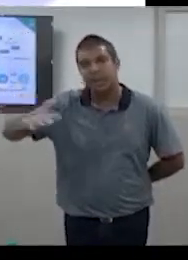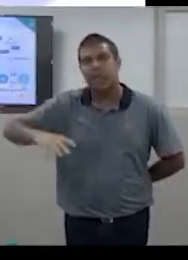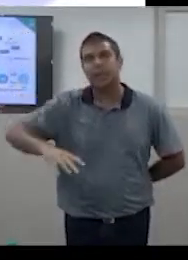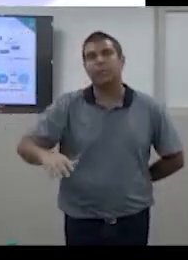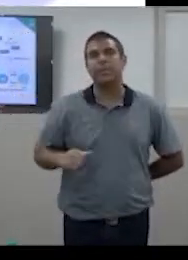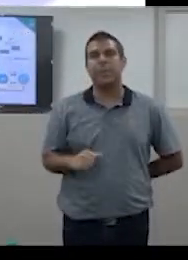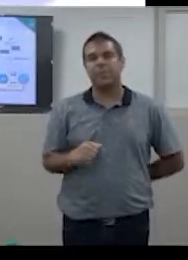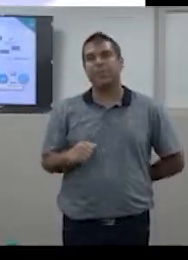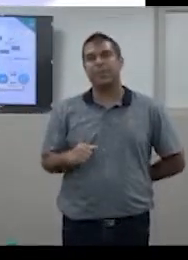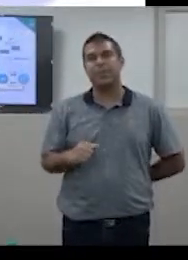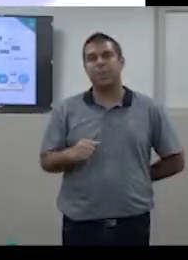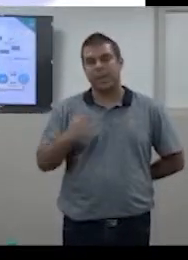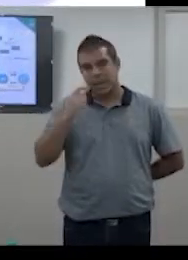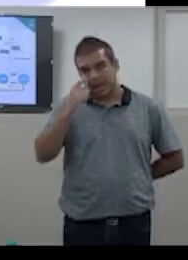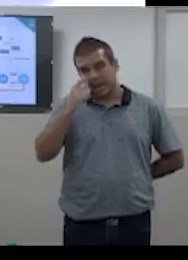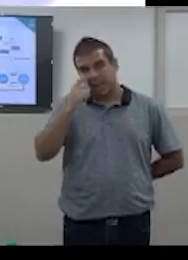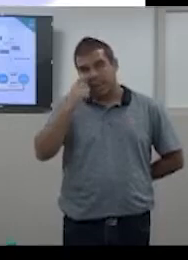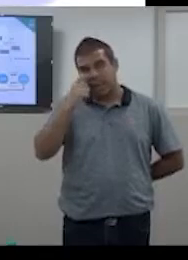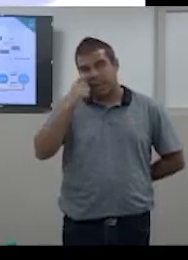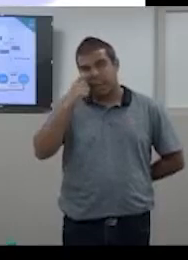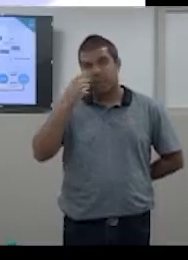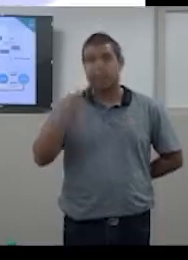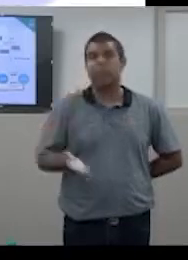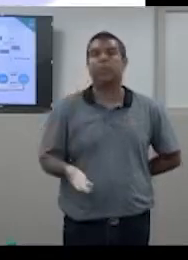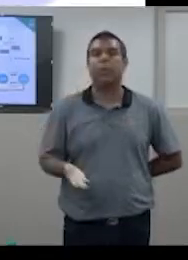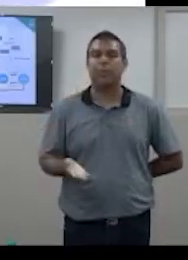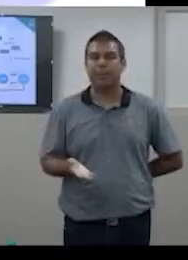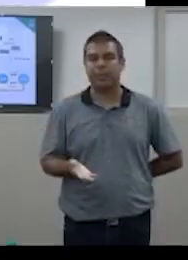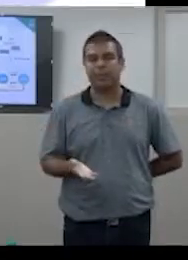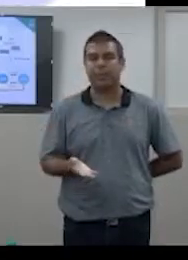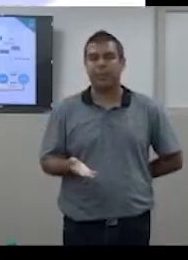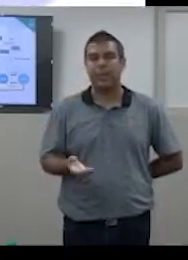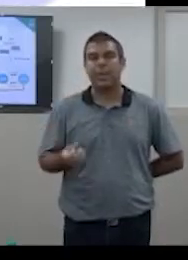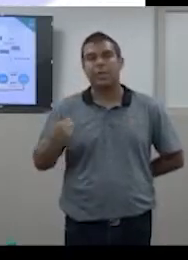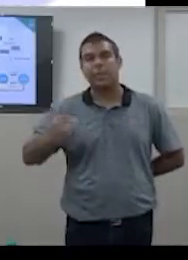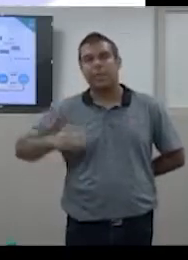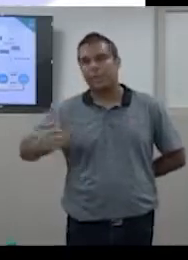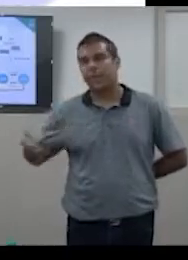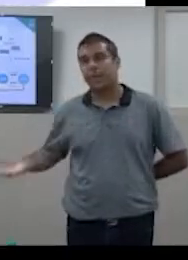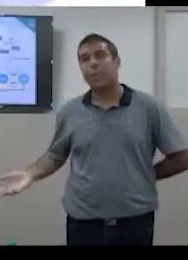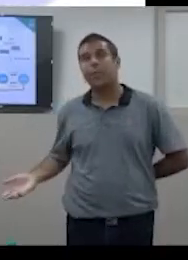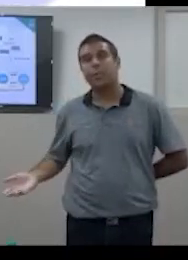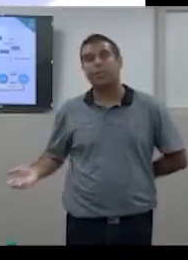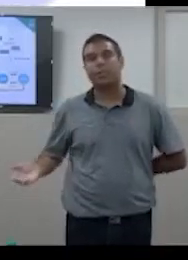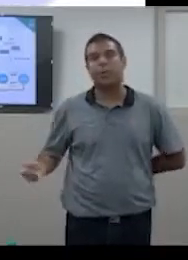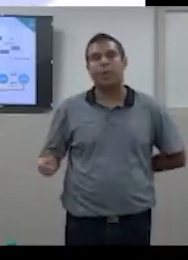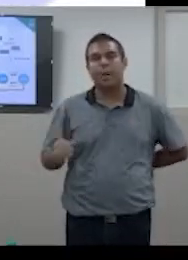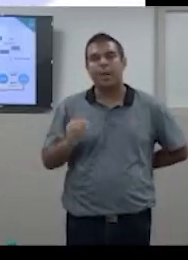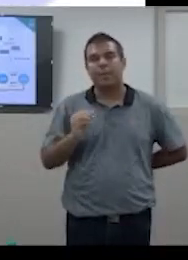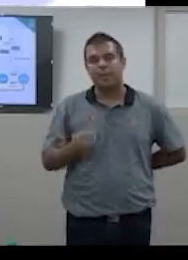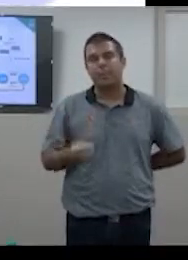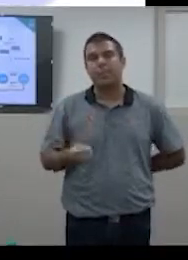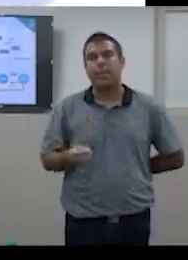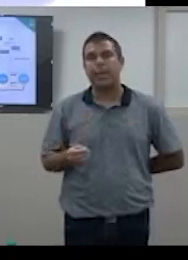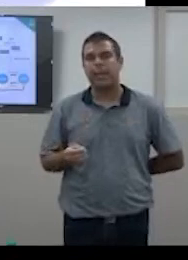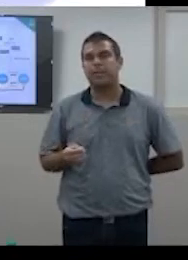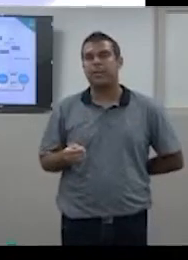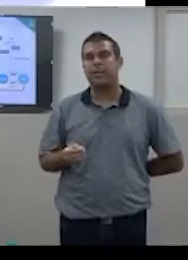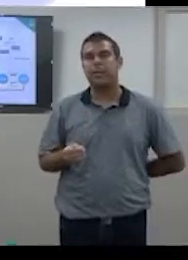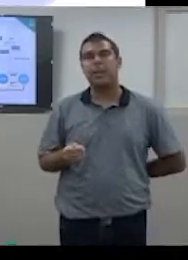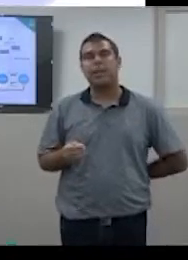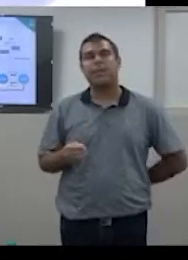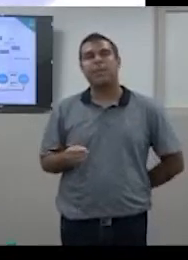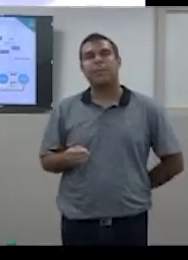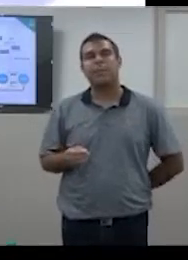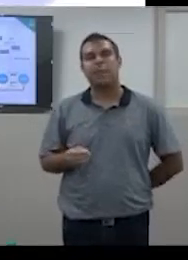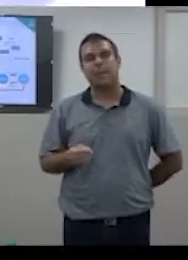vai caindo gradativamente ao longo do dia. Mas como que ela sobe? O Sol faz isso. E como que ela desce? Com a ausência do Sol. Fazendo um